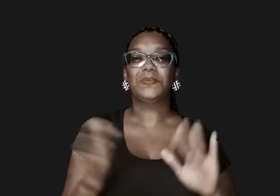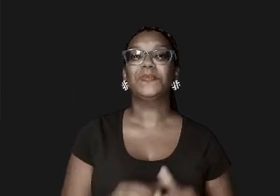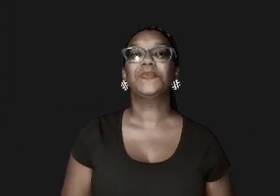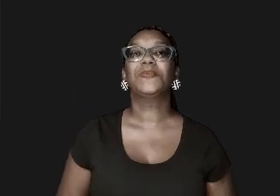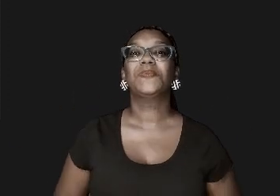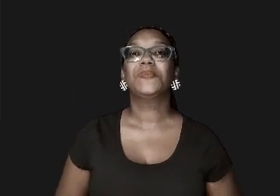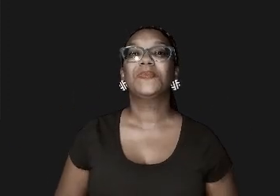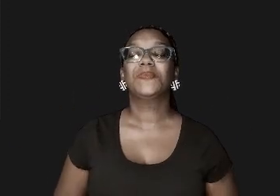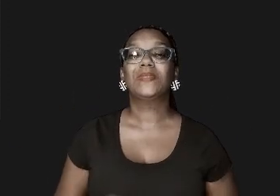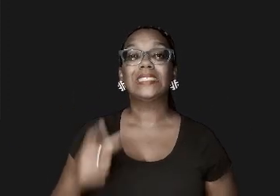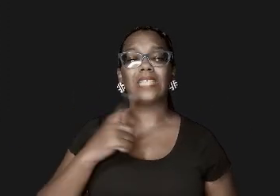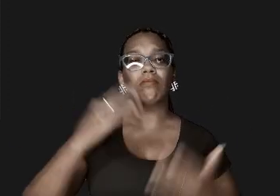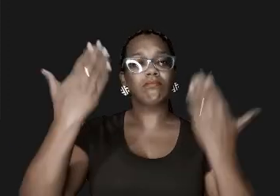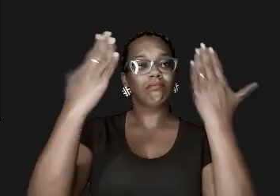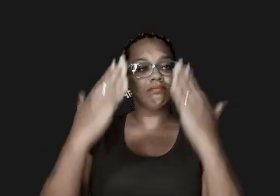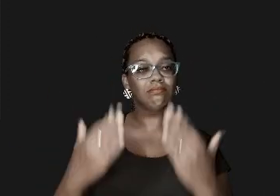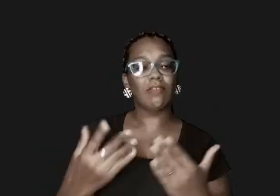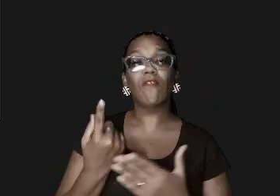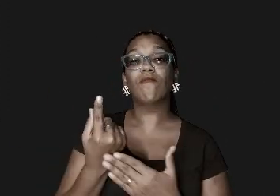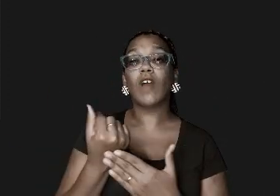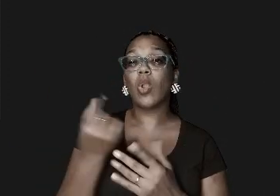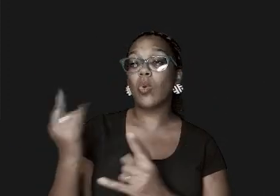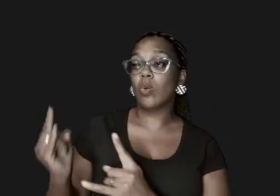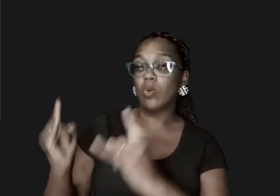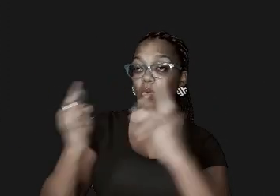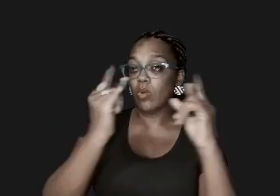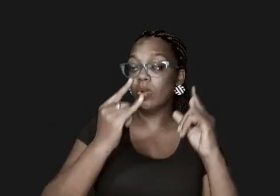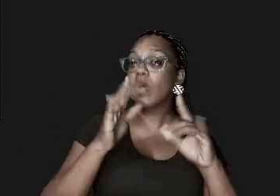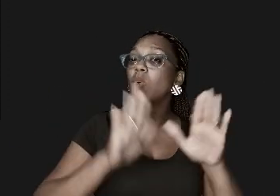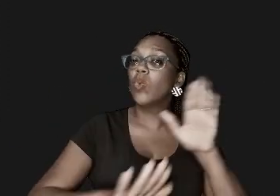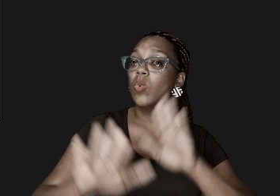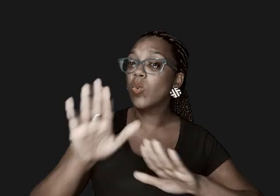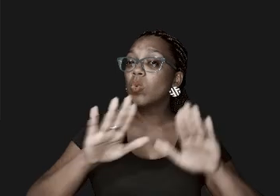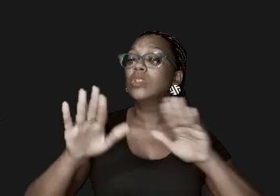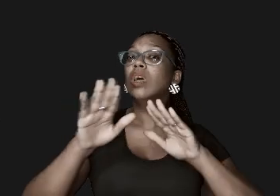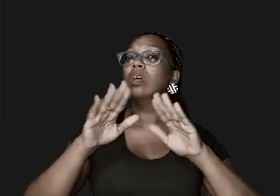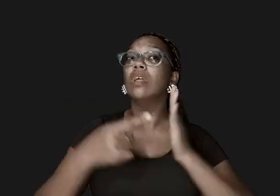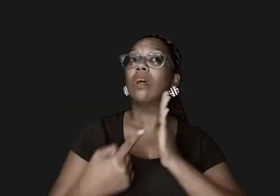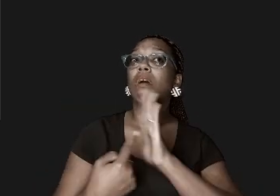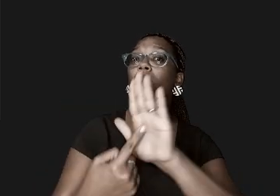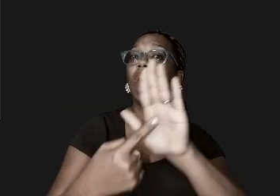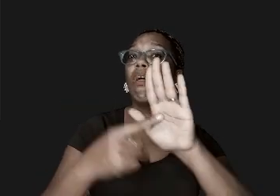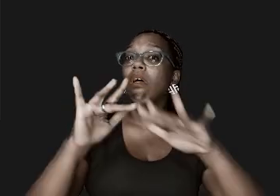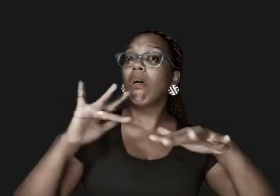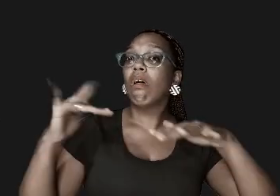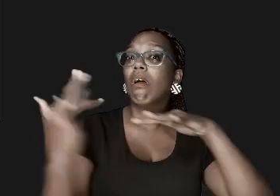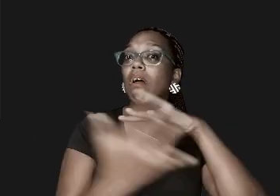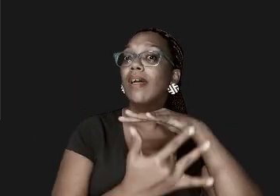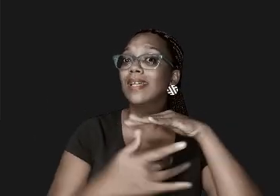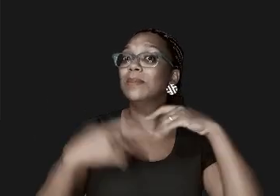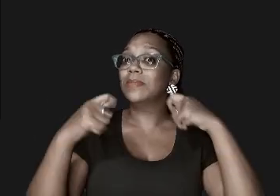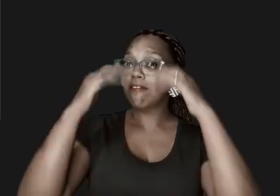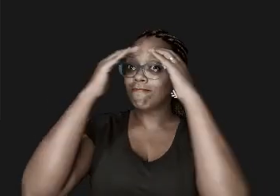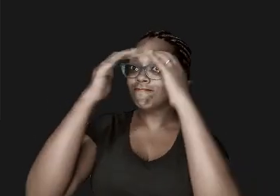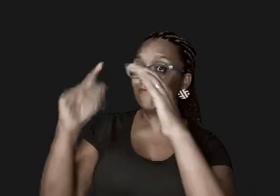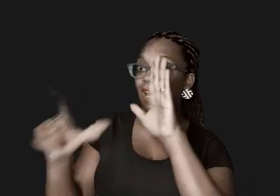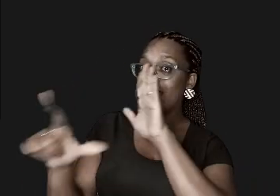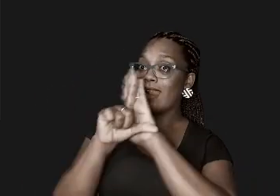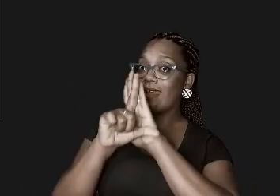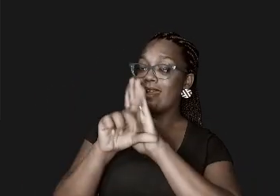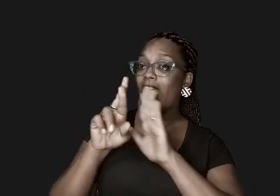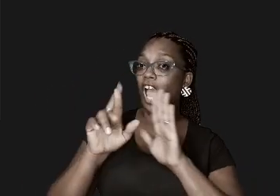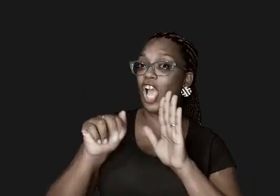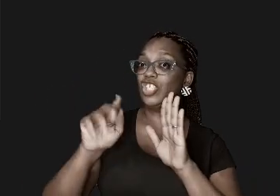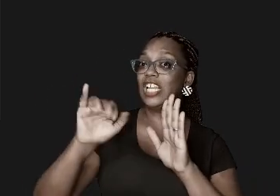passar a subir o meu tempo mas vou passar rapidamente aqui diz olha analista de valores mobiliários tomem cuidado